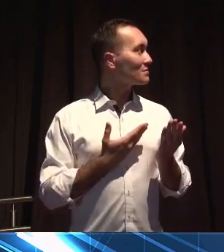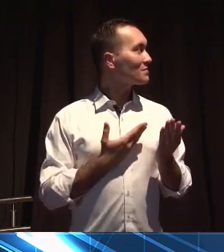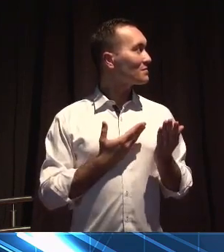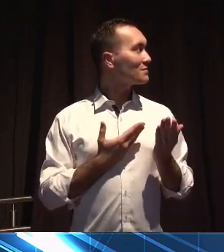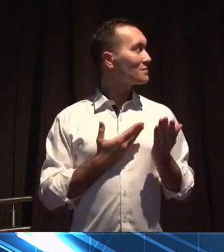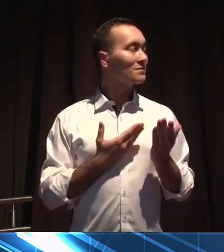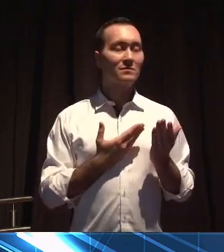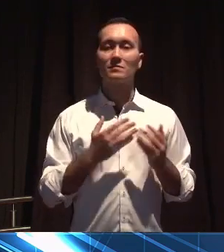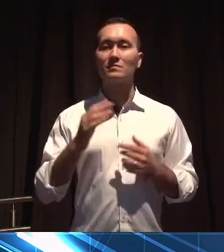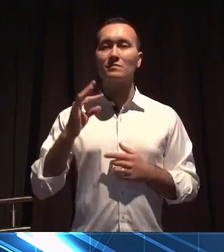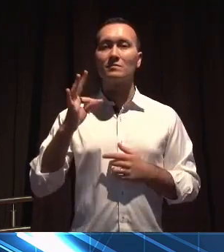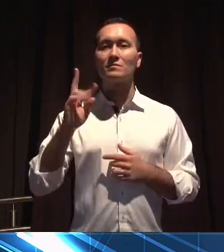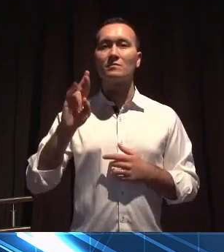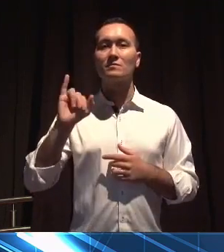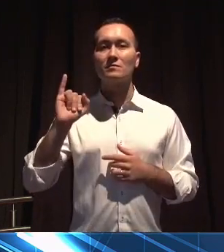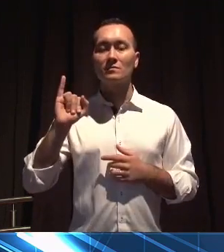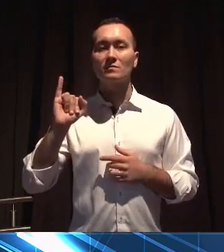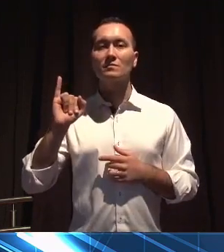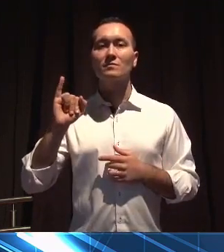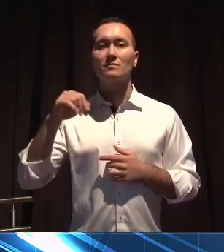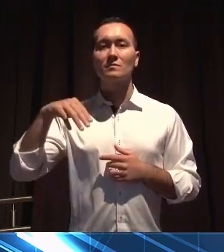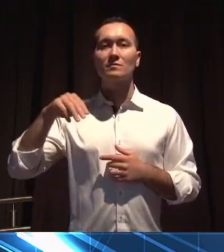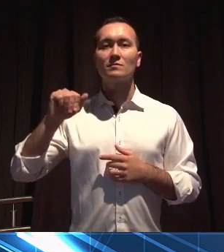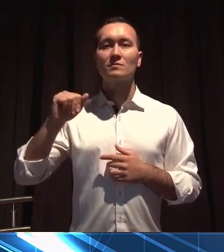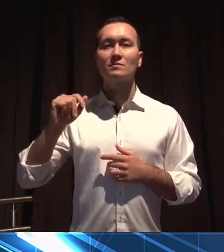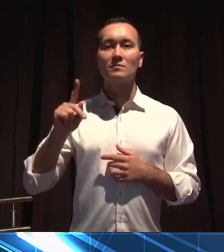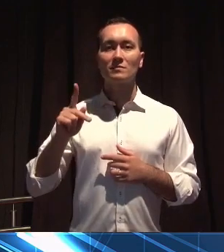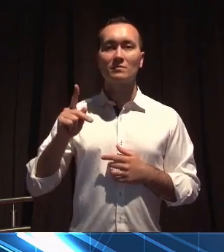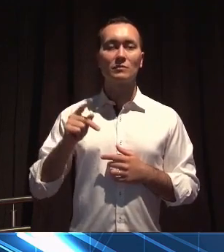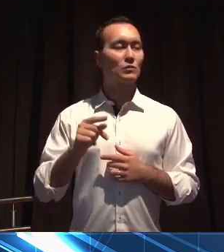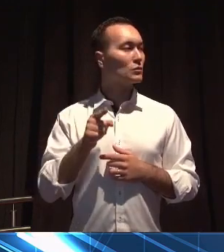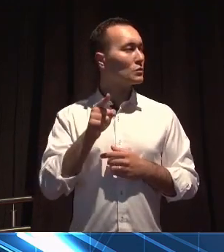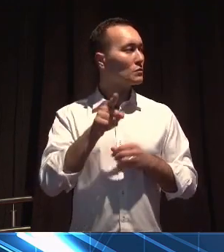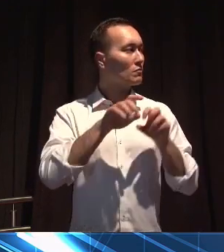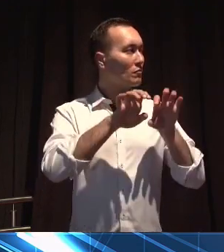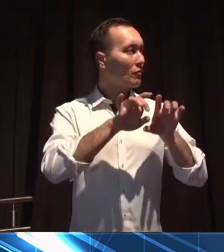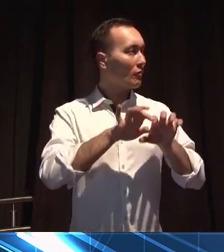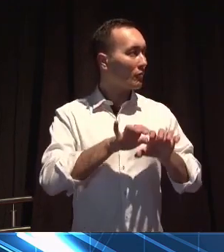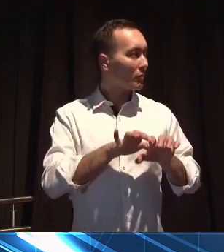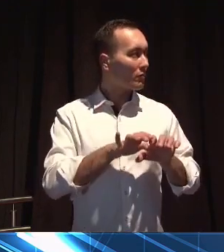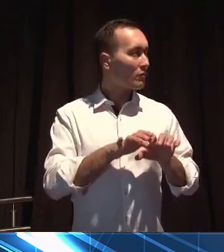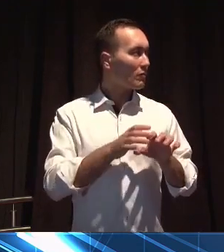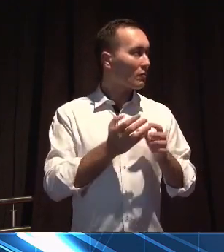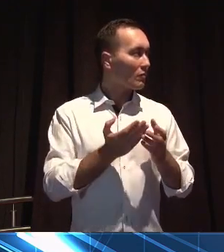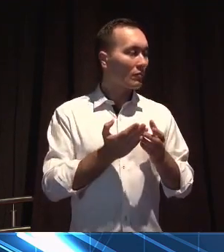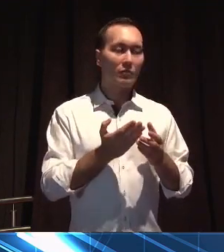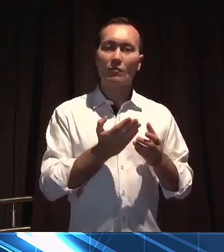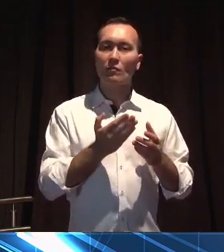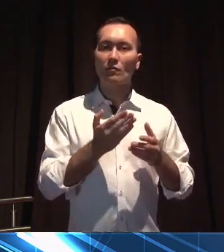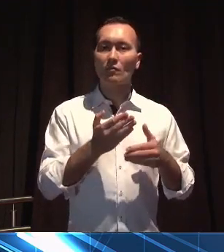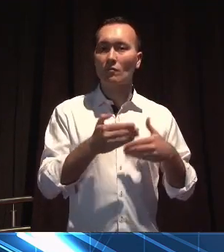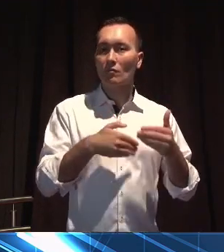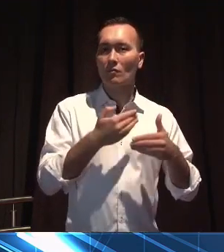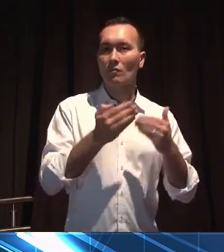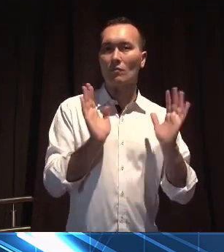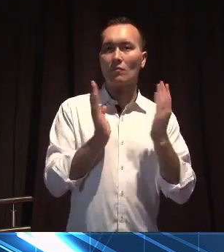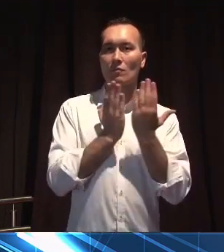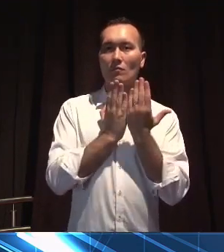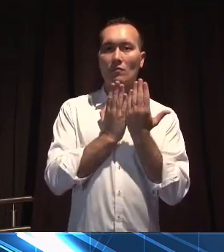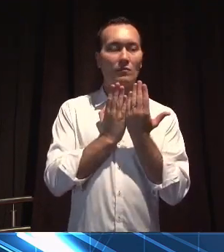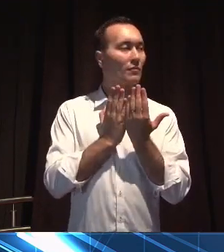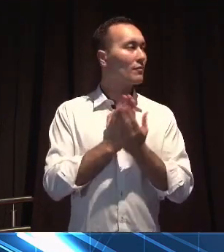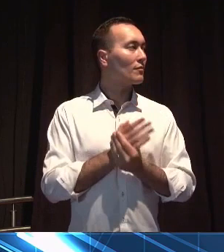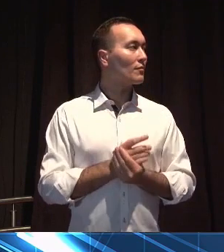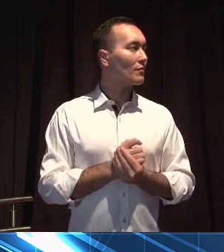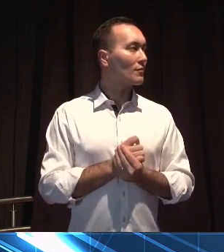com atributo você vai lá e quem distanciar a contagem palavra vai se distancia entre map E aí isso fica inclusive é fechada ali dentro encapsulado ali dentro